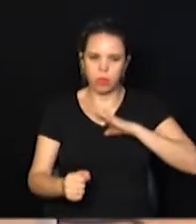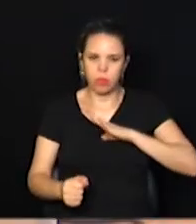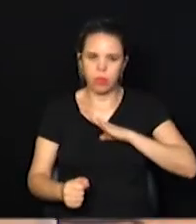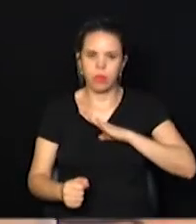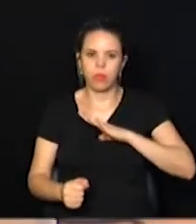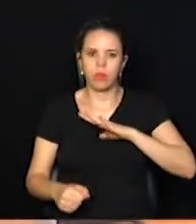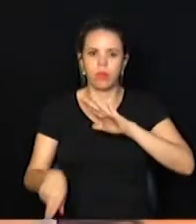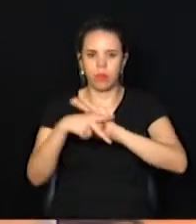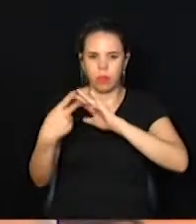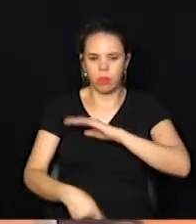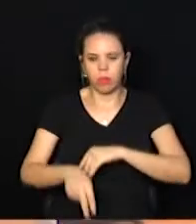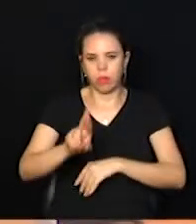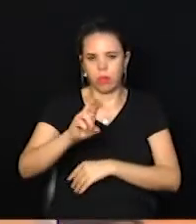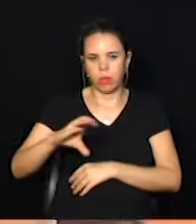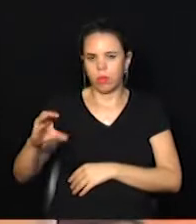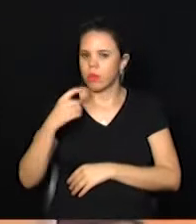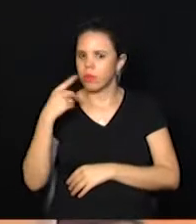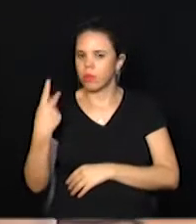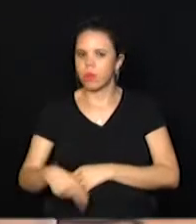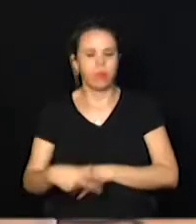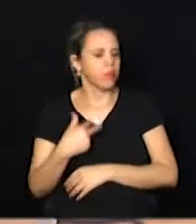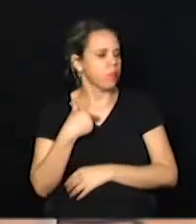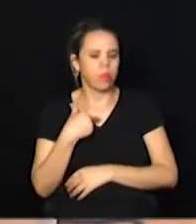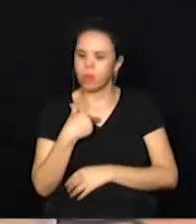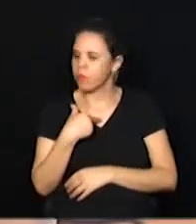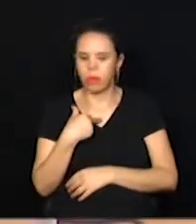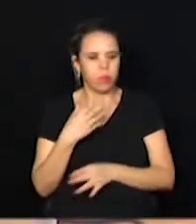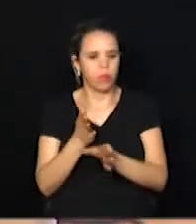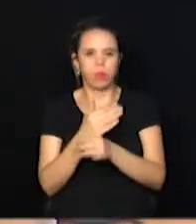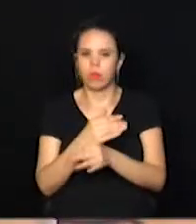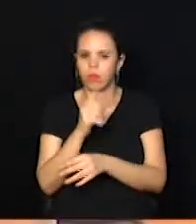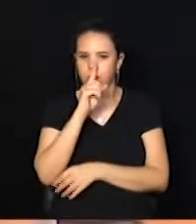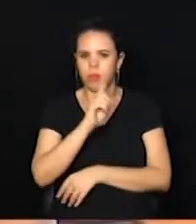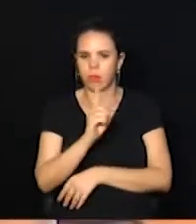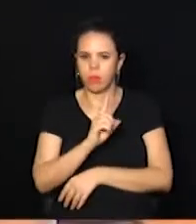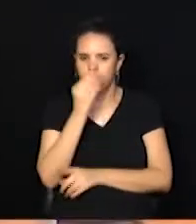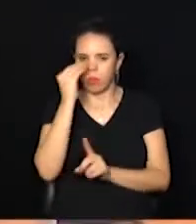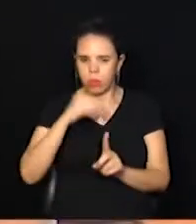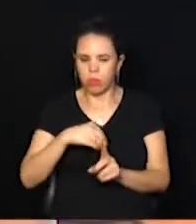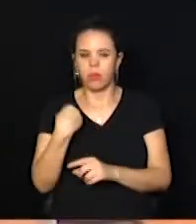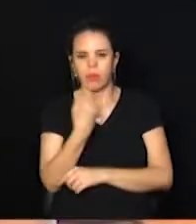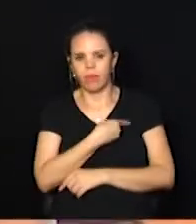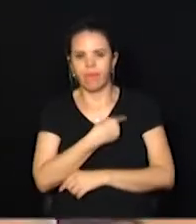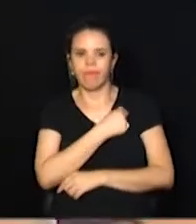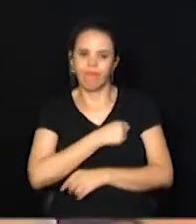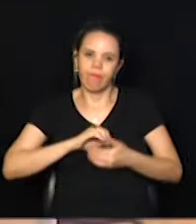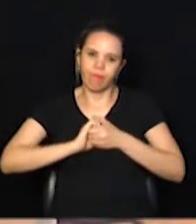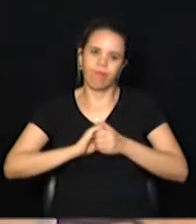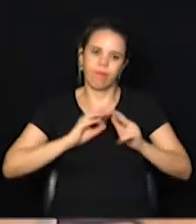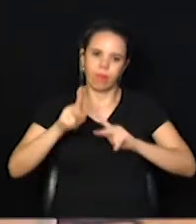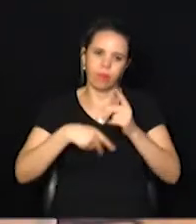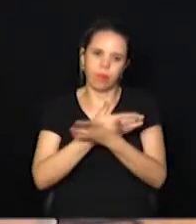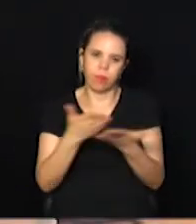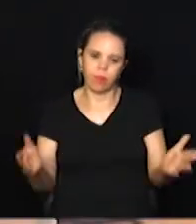região metropolitana de Campinas, né, não pode ficar impune. Então, a nossa saudação a todas e a